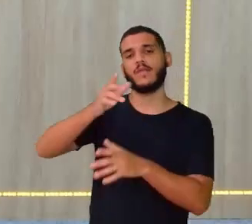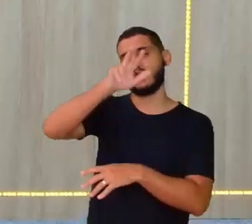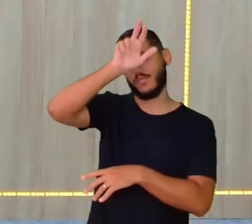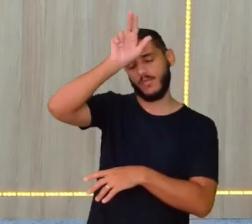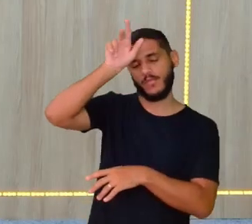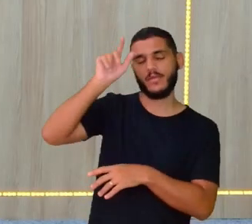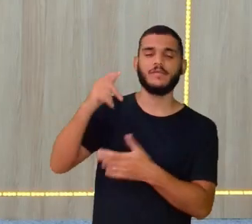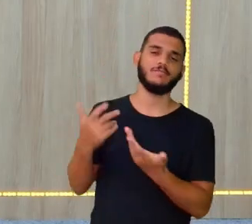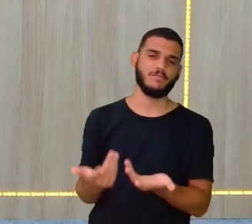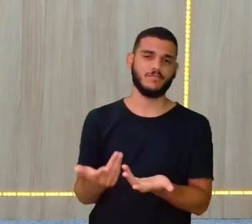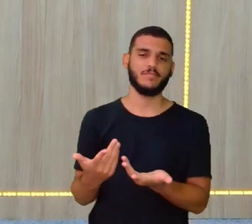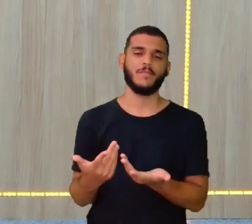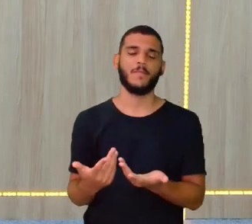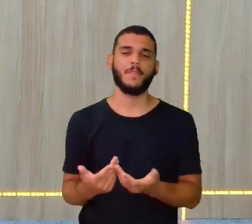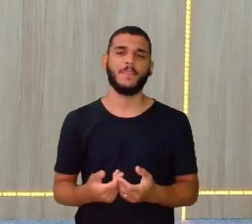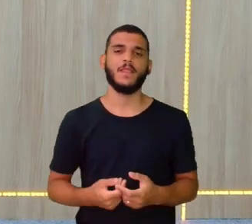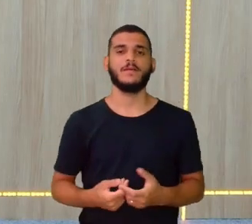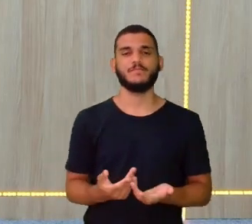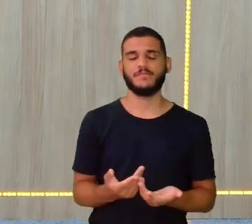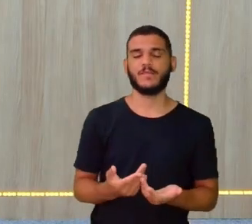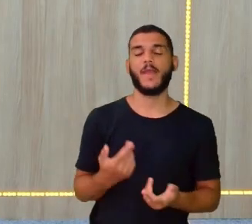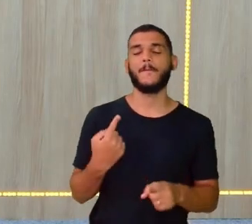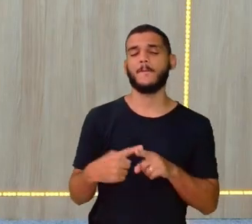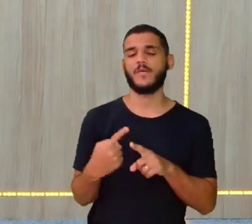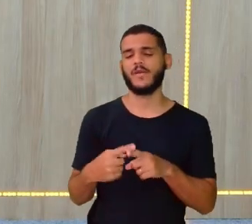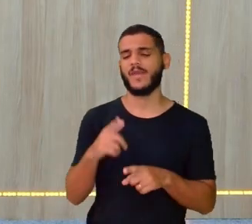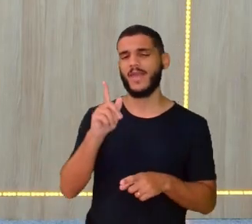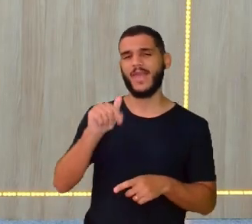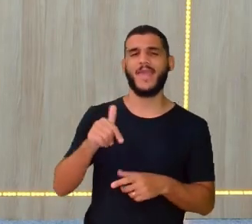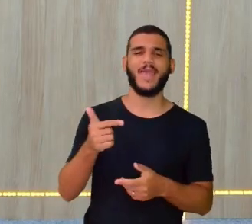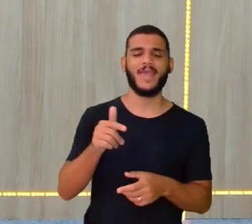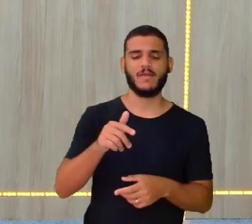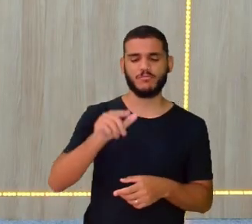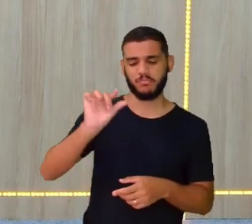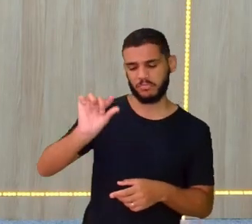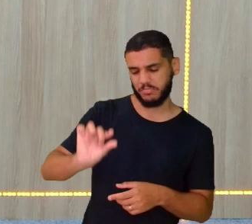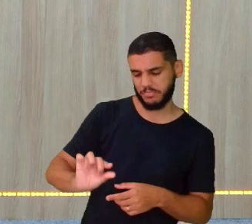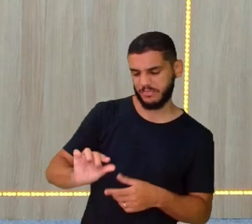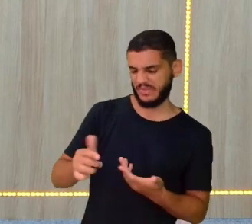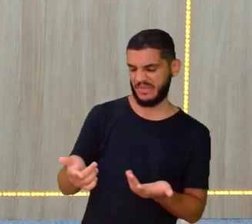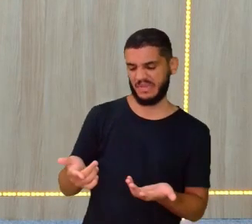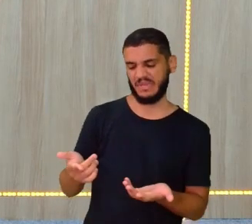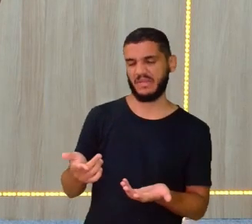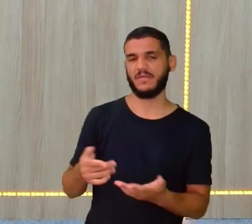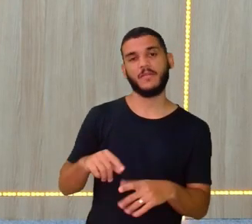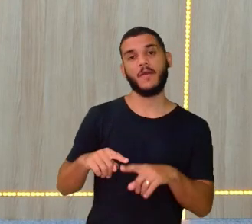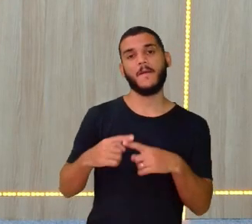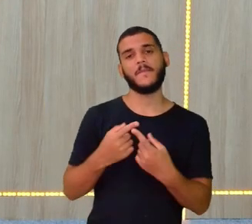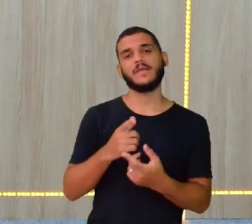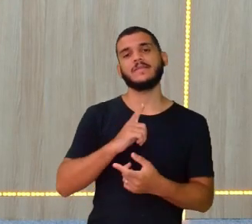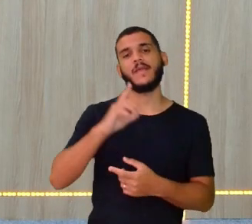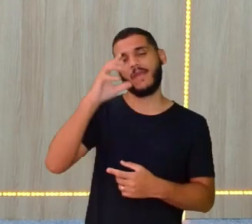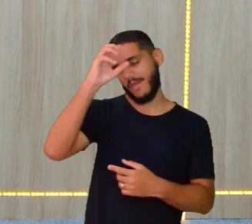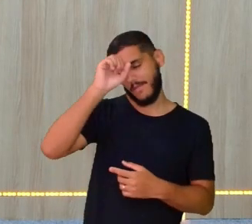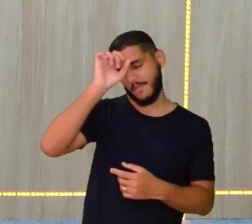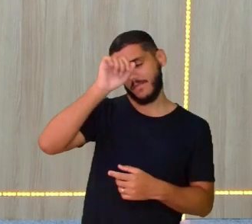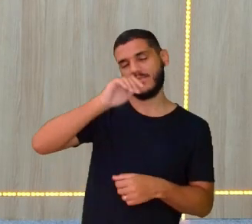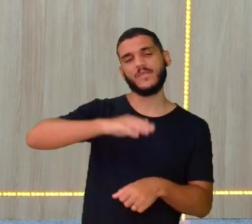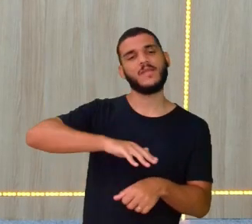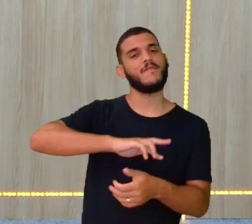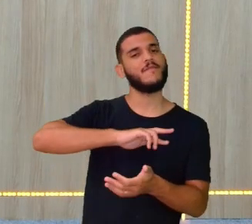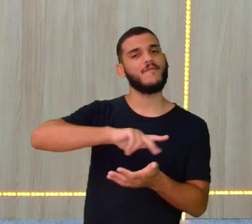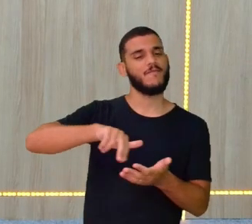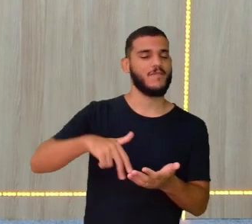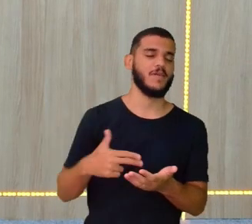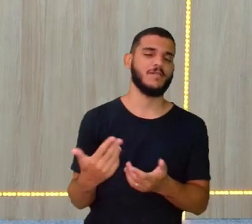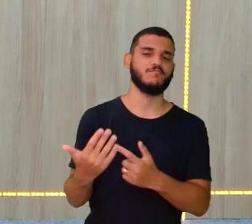parece um inseto tão pequeno e tão insignificante, mas tem um aprendizado tão grande para a